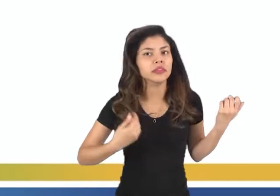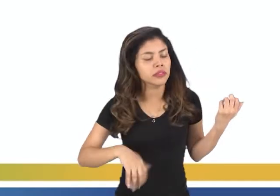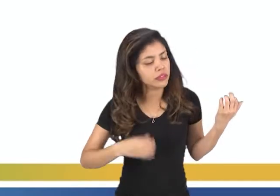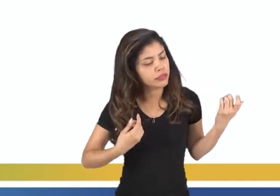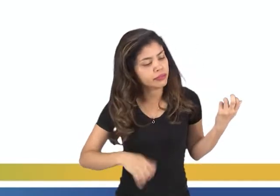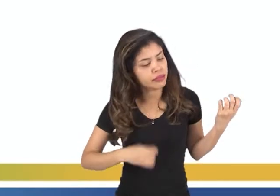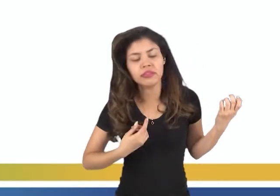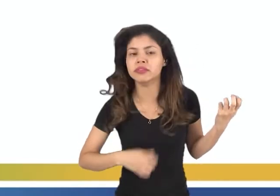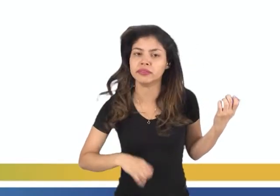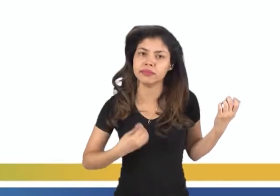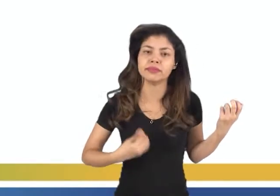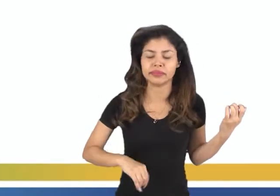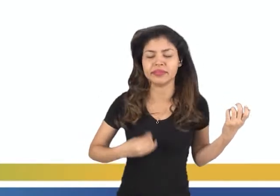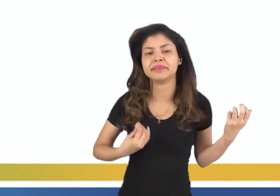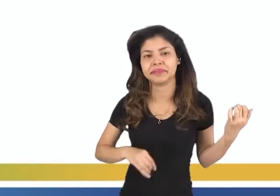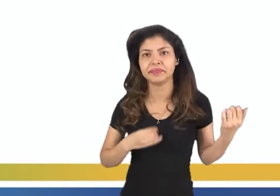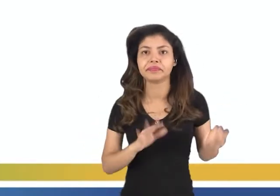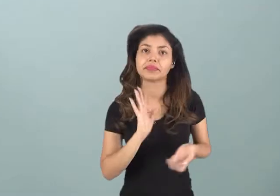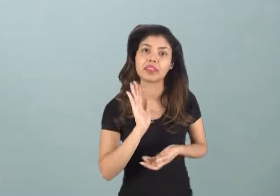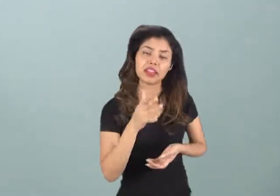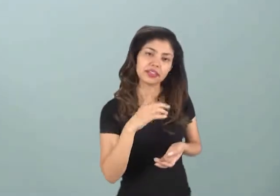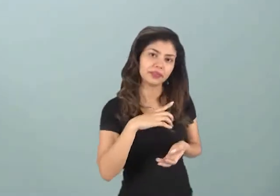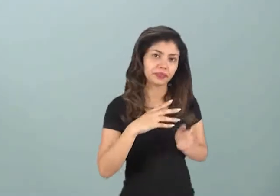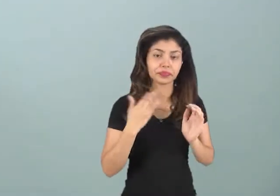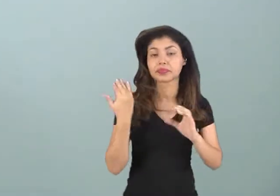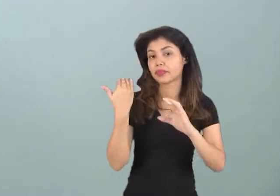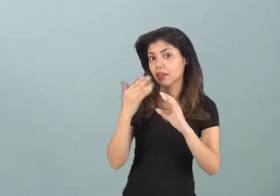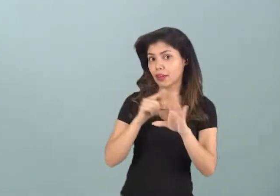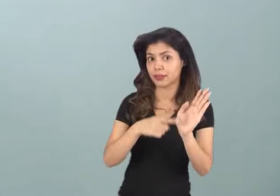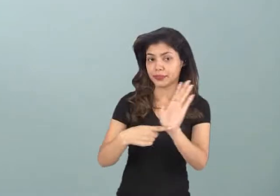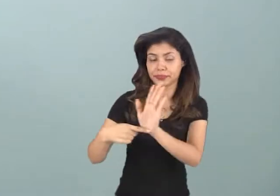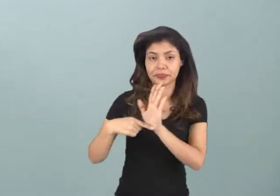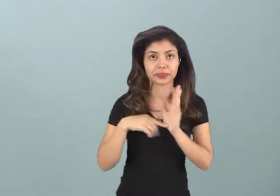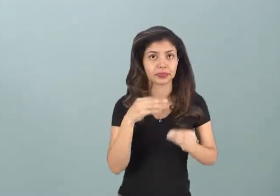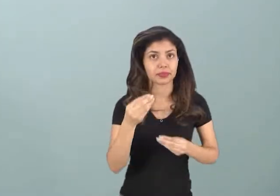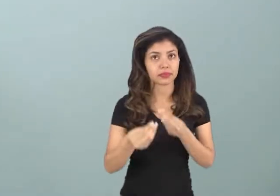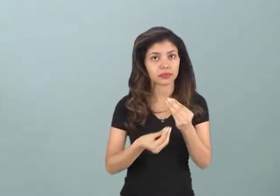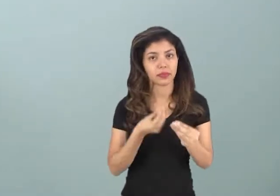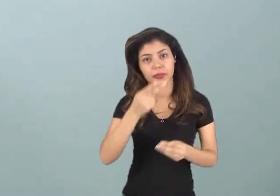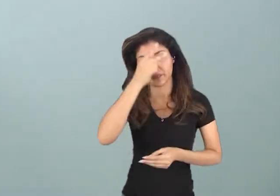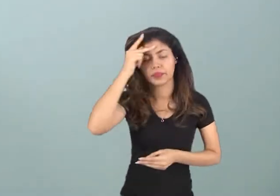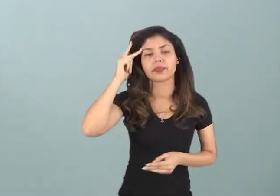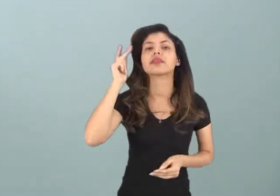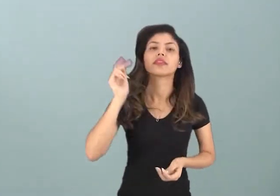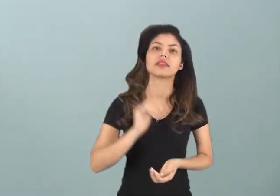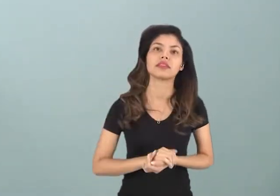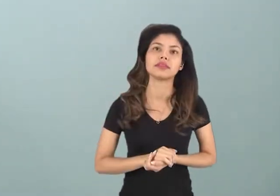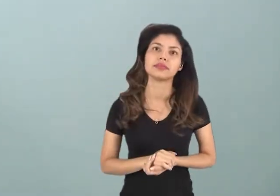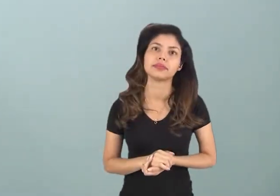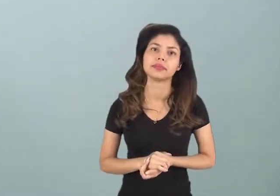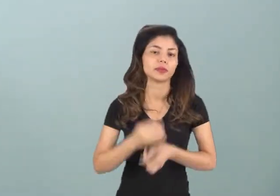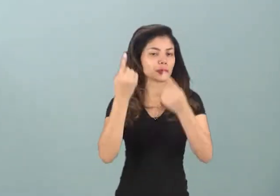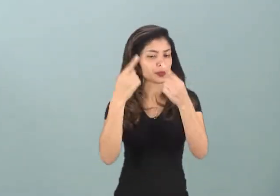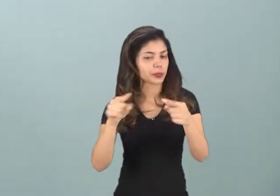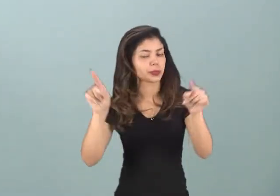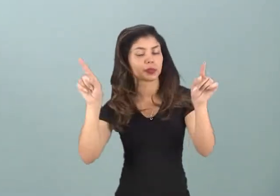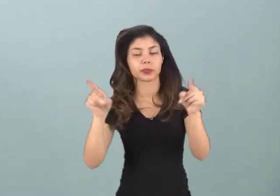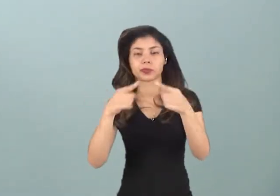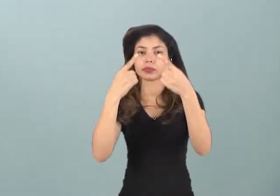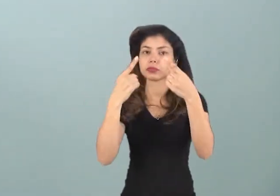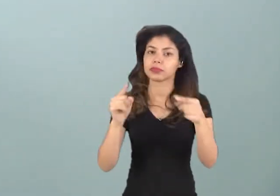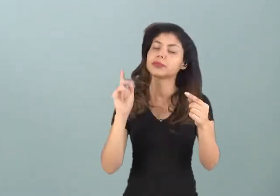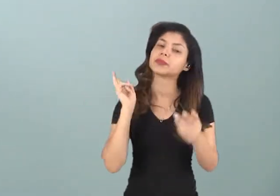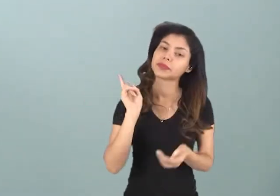um violão, né? Então já tem uma mensagem ali colocada pra gente sobre as pessoas aí do campo da música, né? E